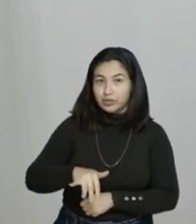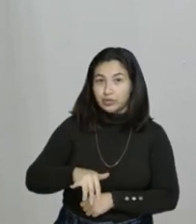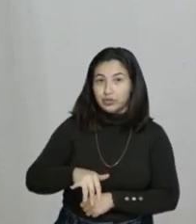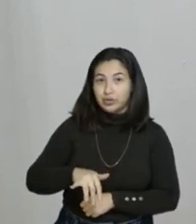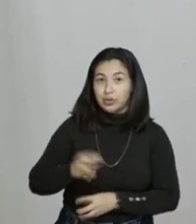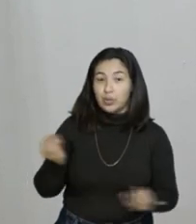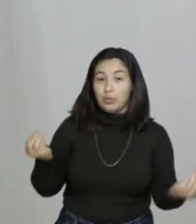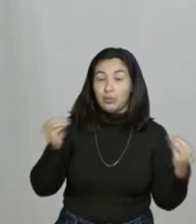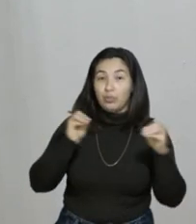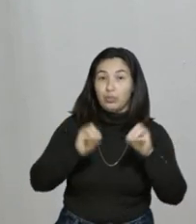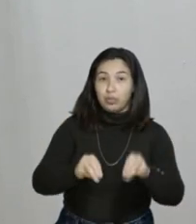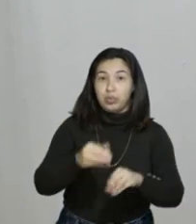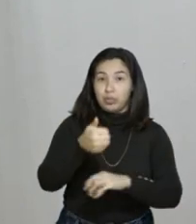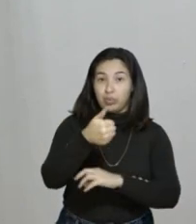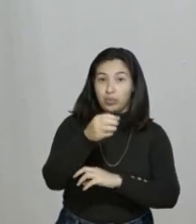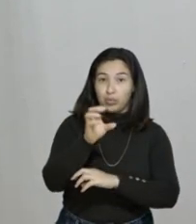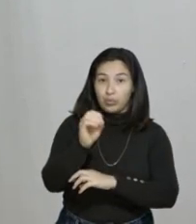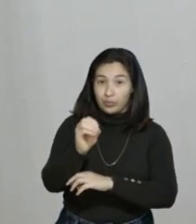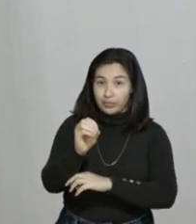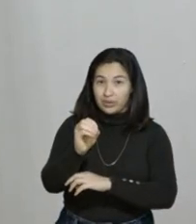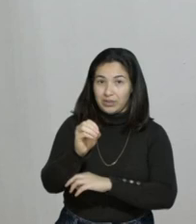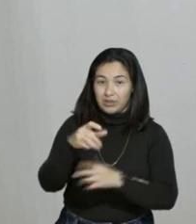pediátrica ortopédica